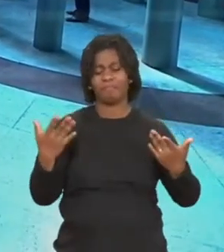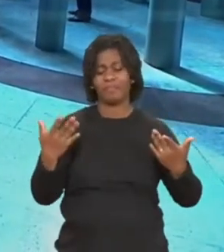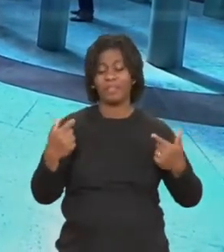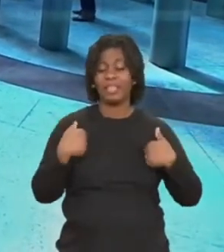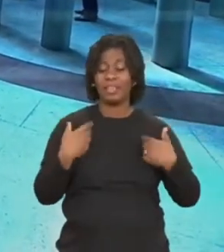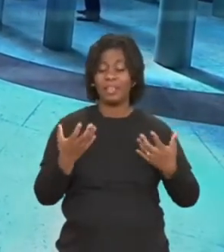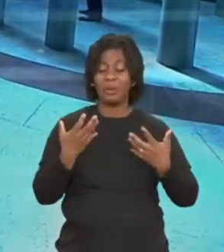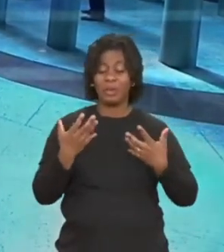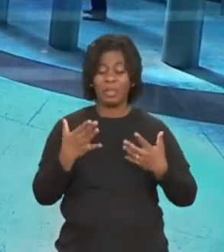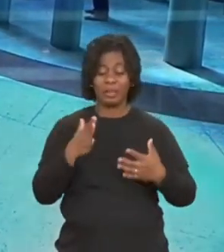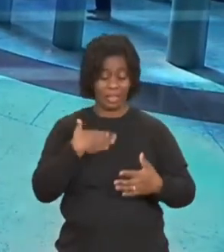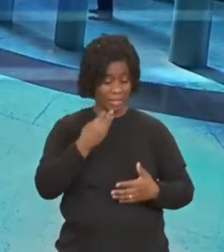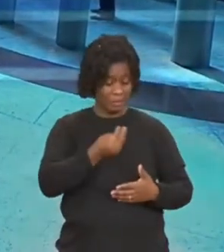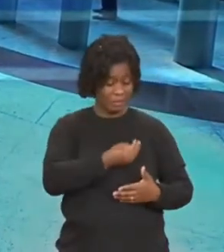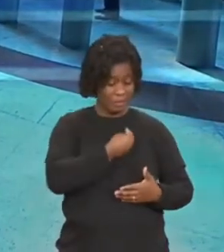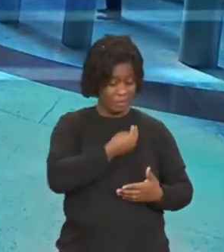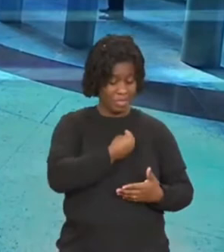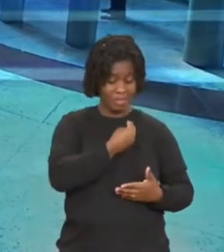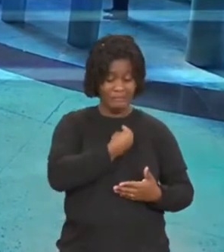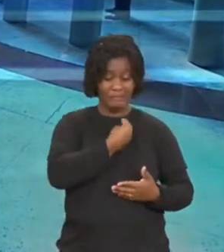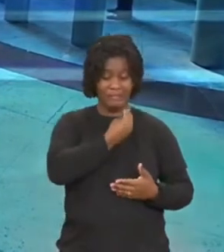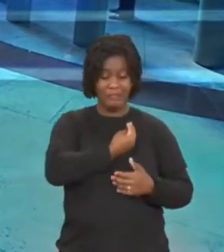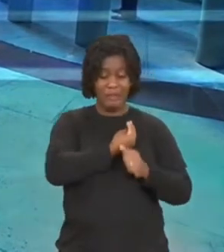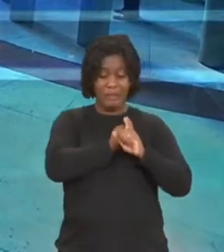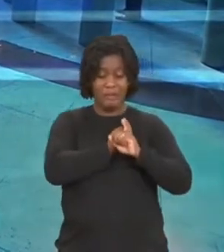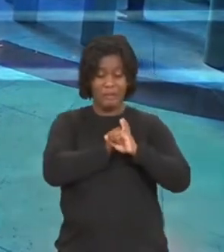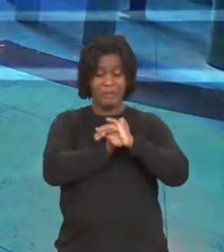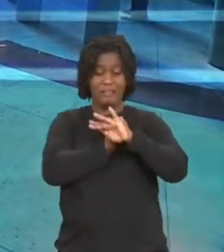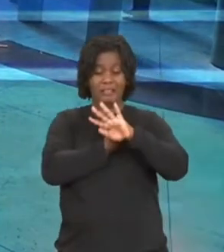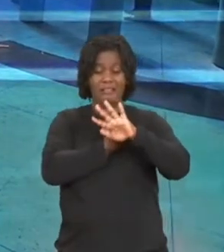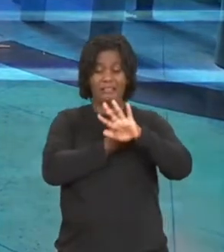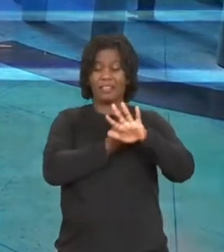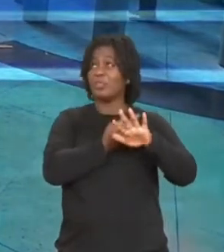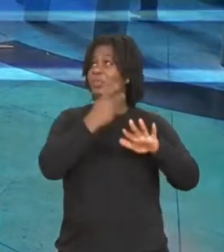Quero que a minha vida exale teu perfume.